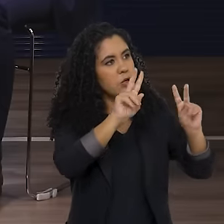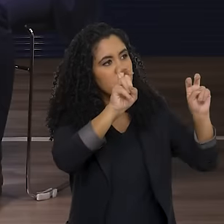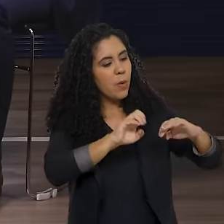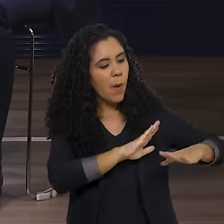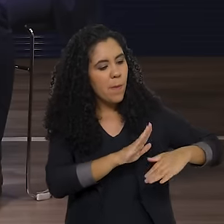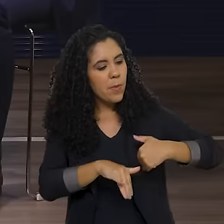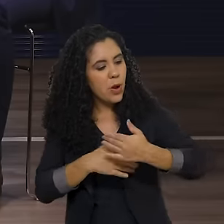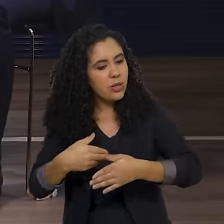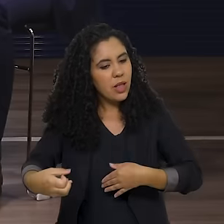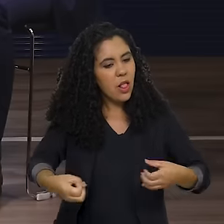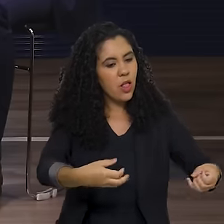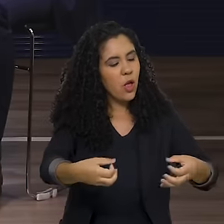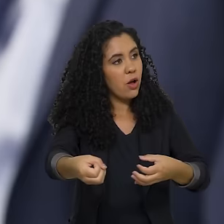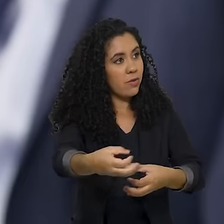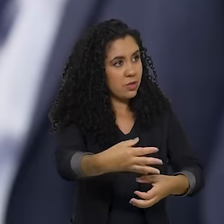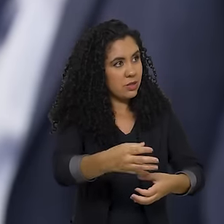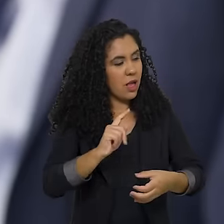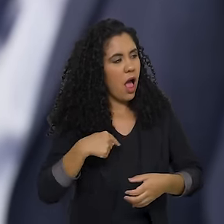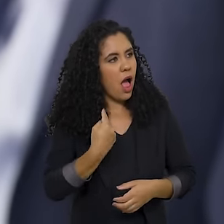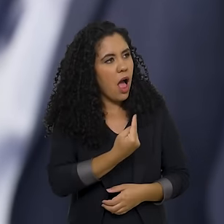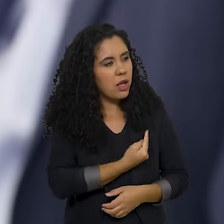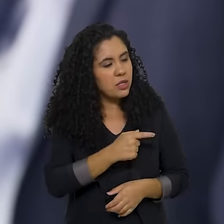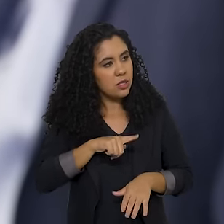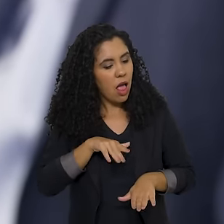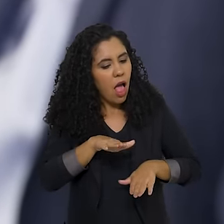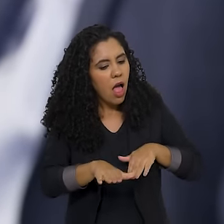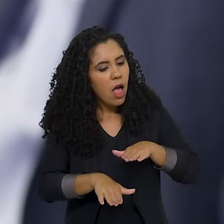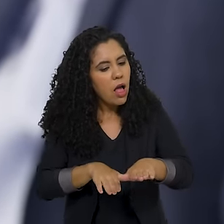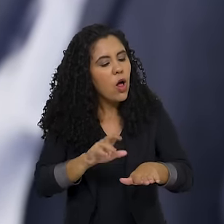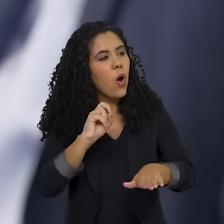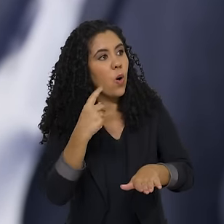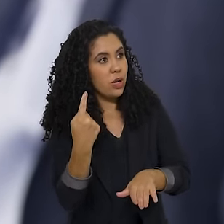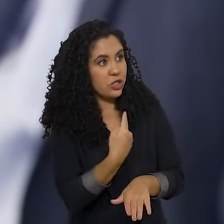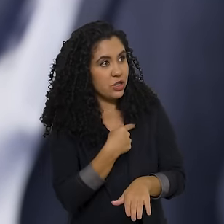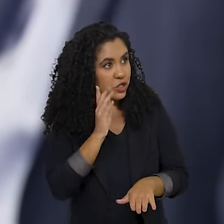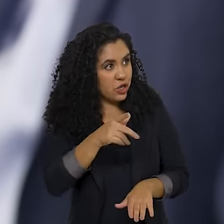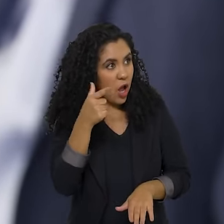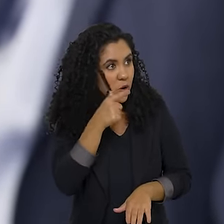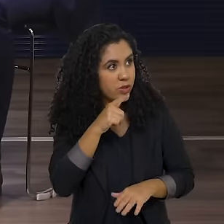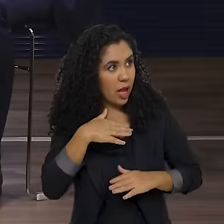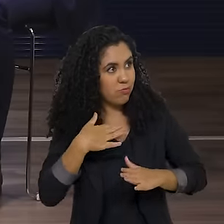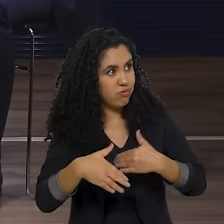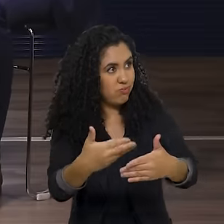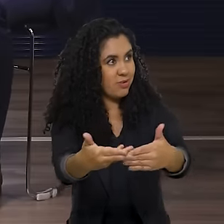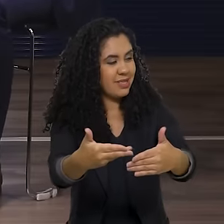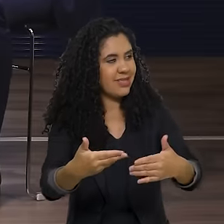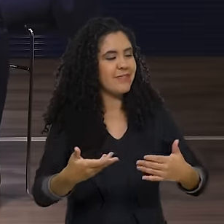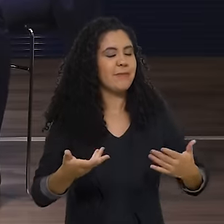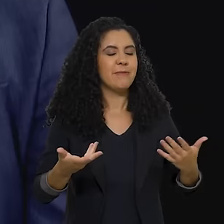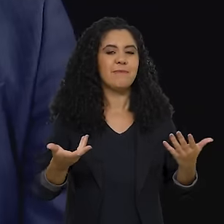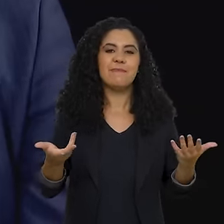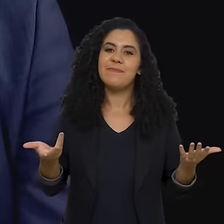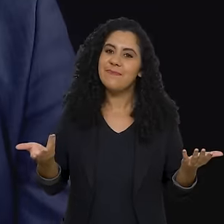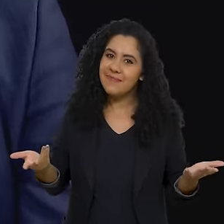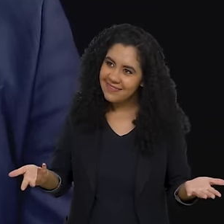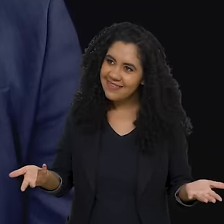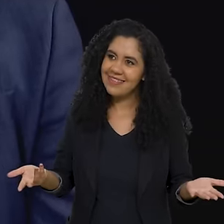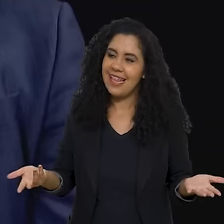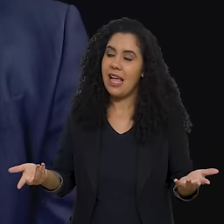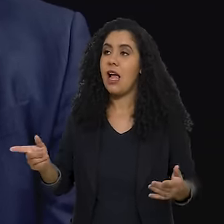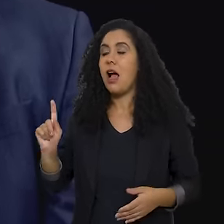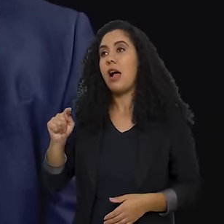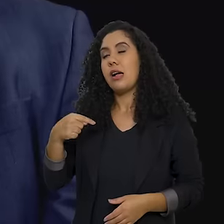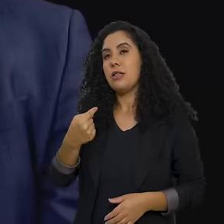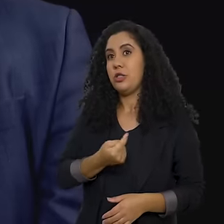nesse processo de inovação? Estamos engatinhando ainda ou já sabemos correr? Então, presidente. Olha, a gente